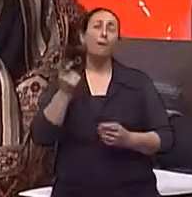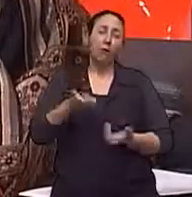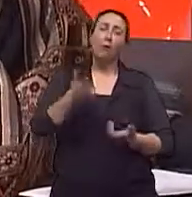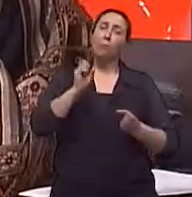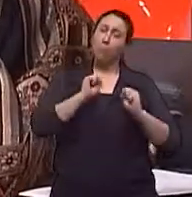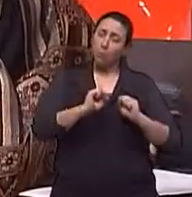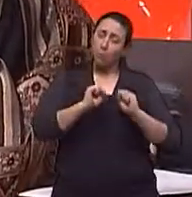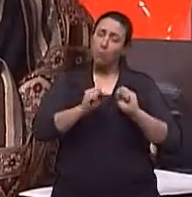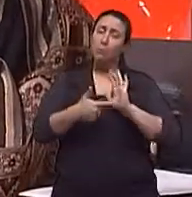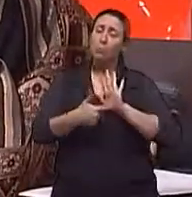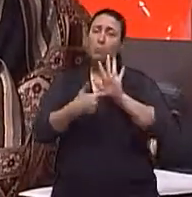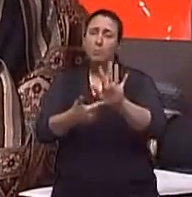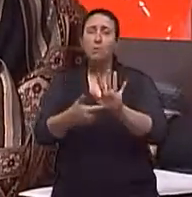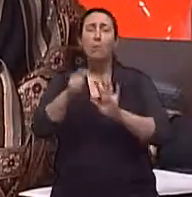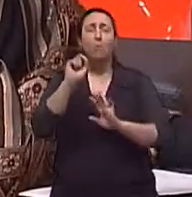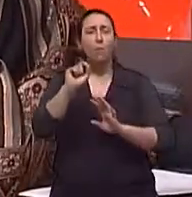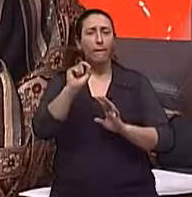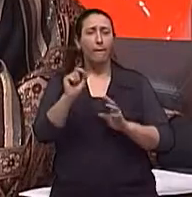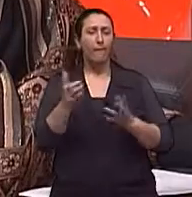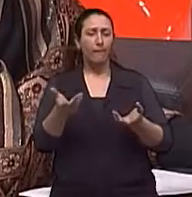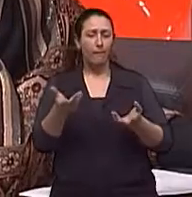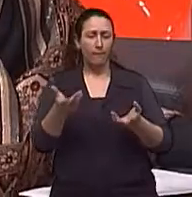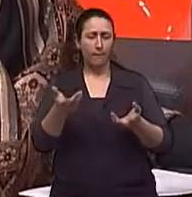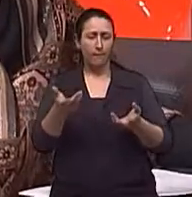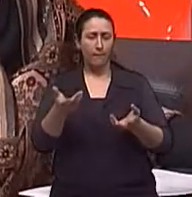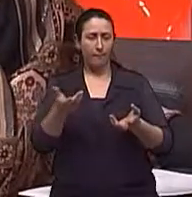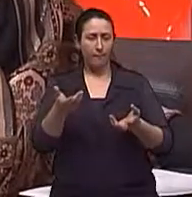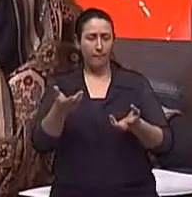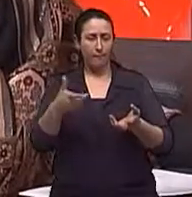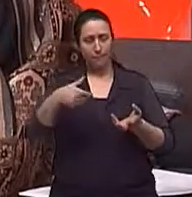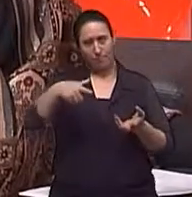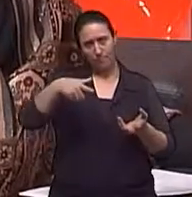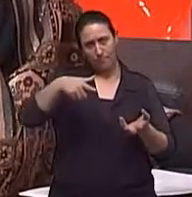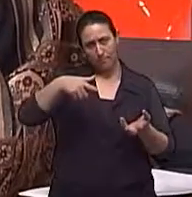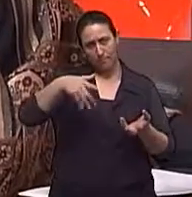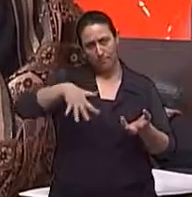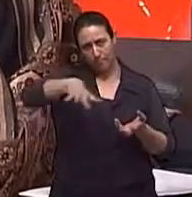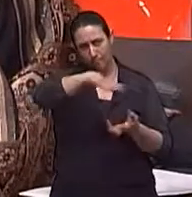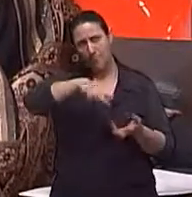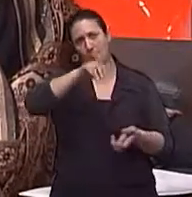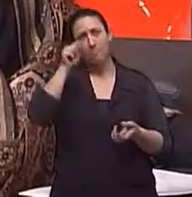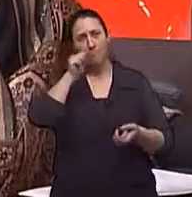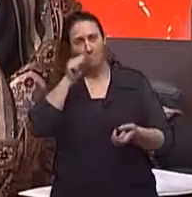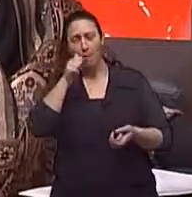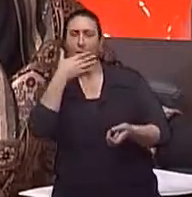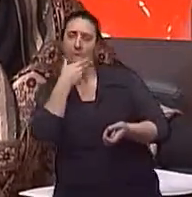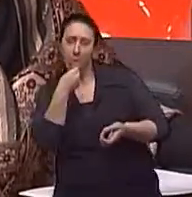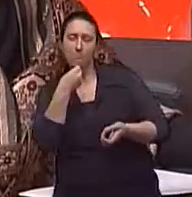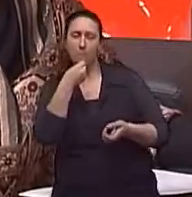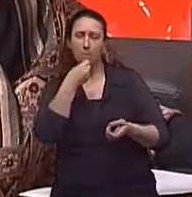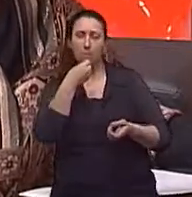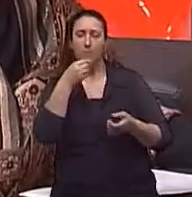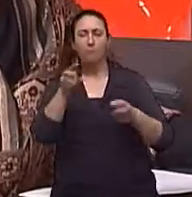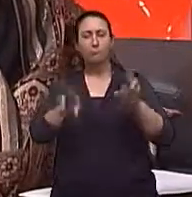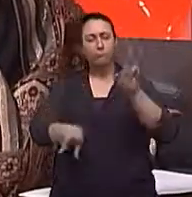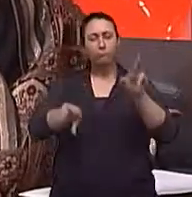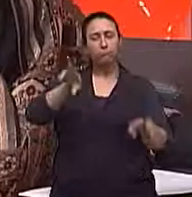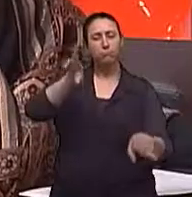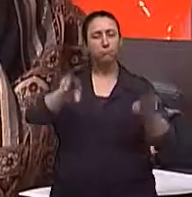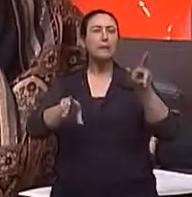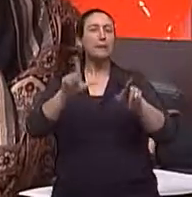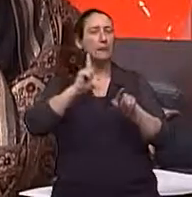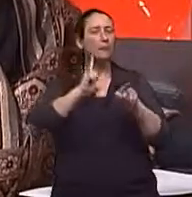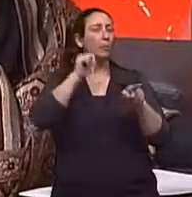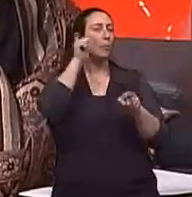poder trazer à tona esta questão de atributos vinculados a homens e mulheres e que acabam causando muito sofrimento